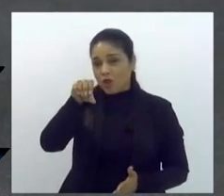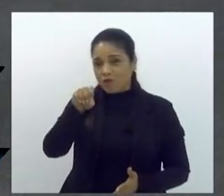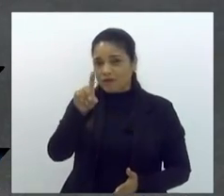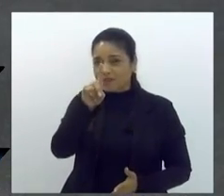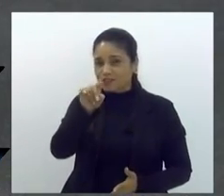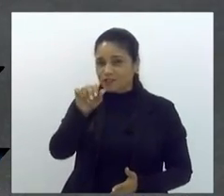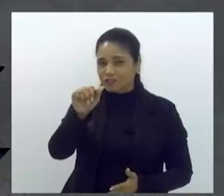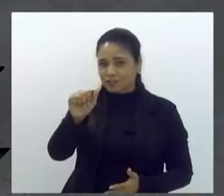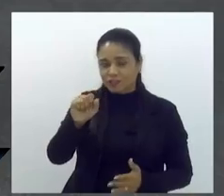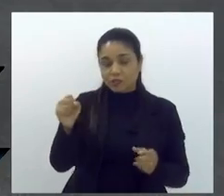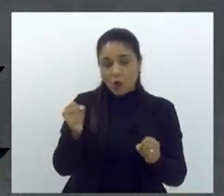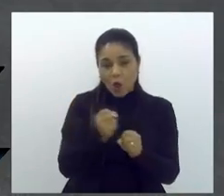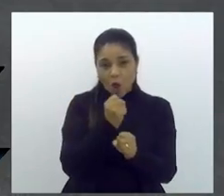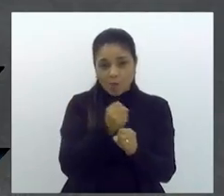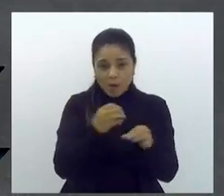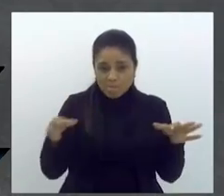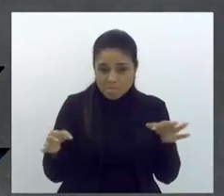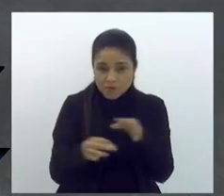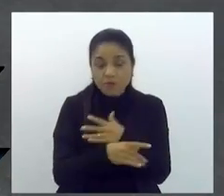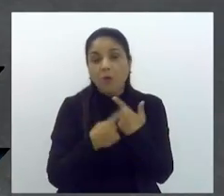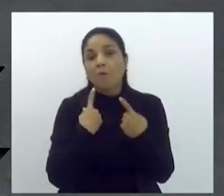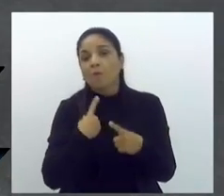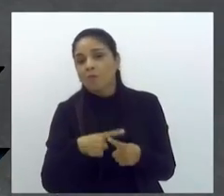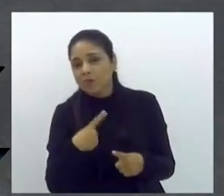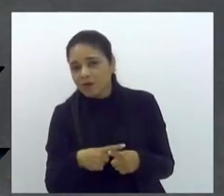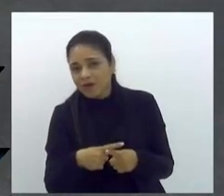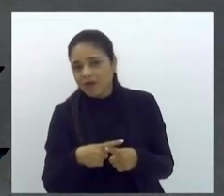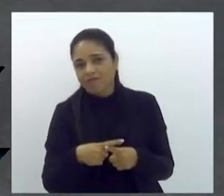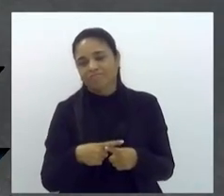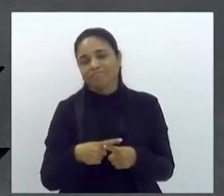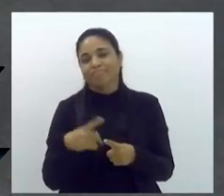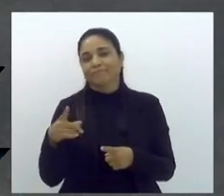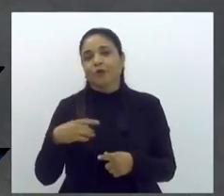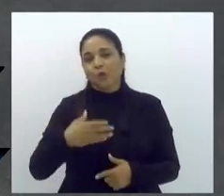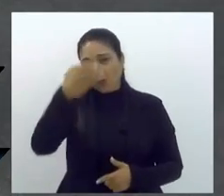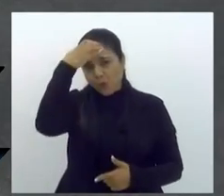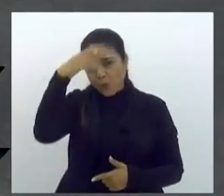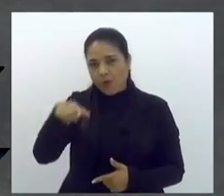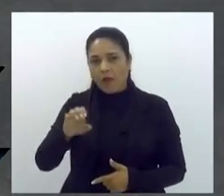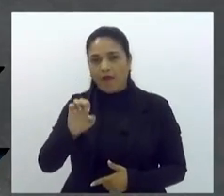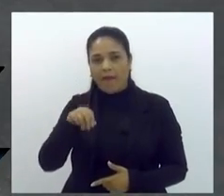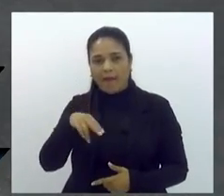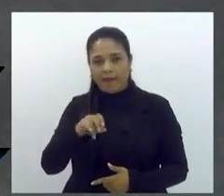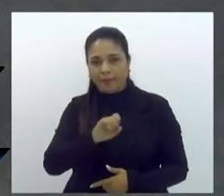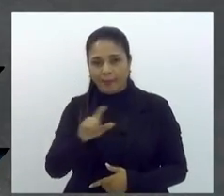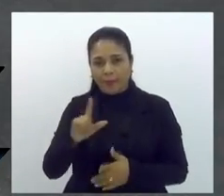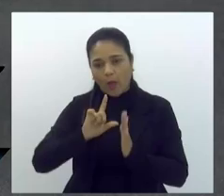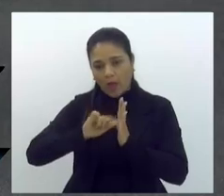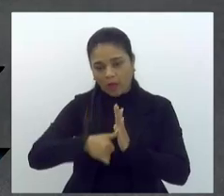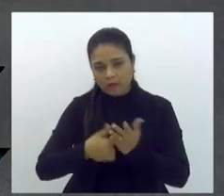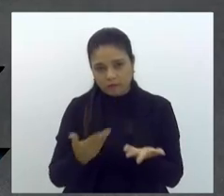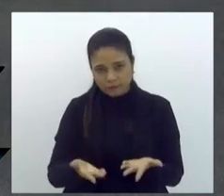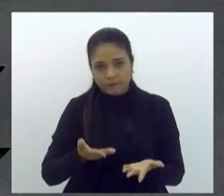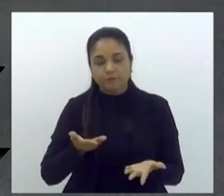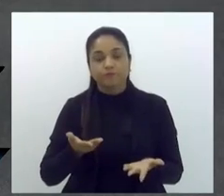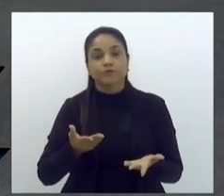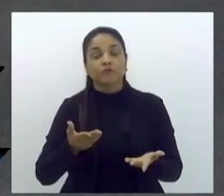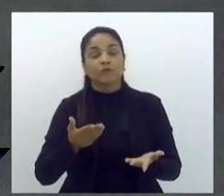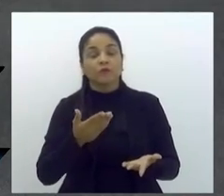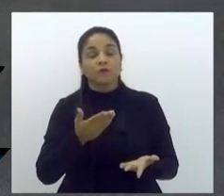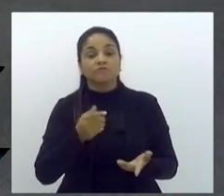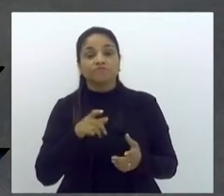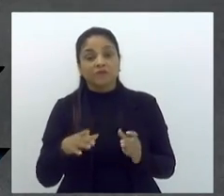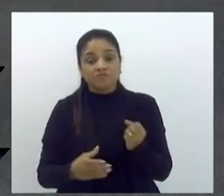dias depois de obra pronta justamente por conta da Enio a gente tá falando de um equipamento público que Visa